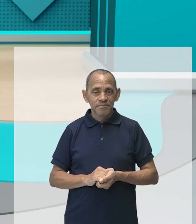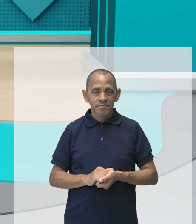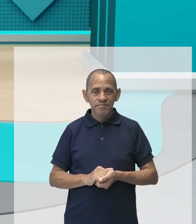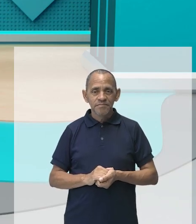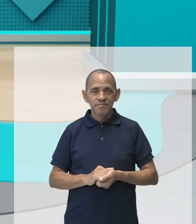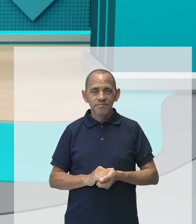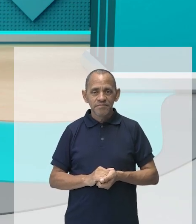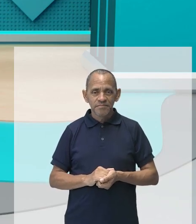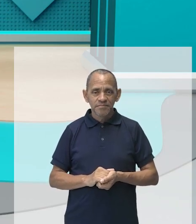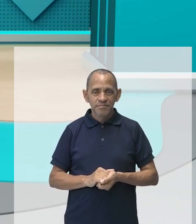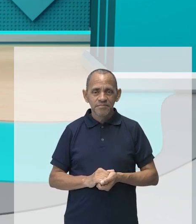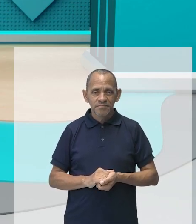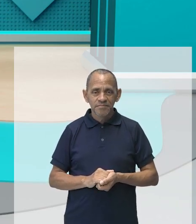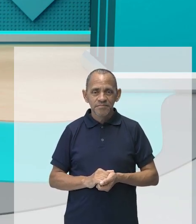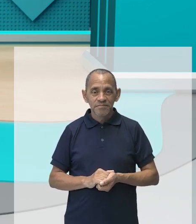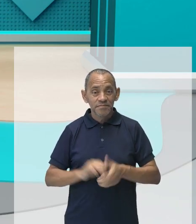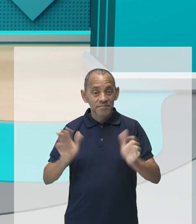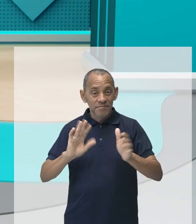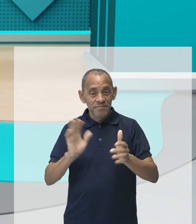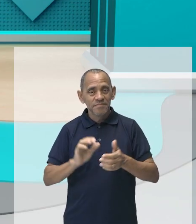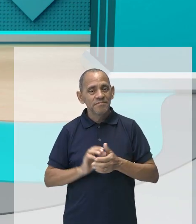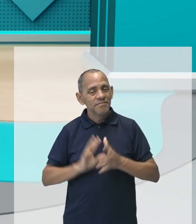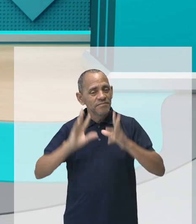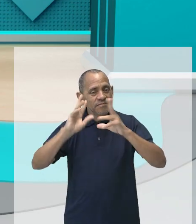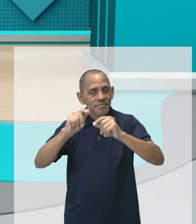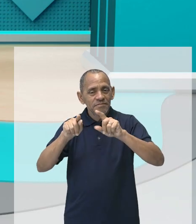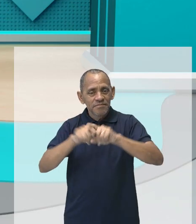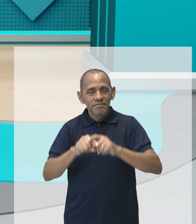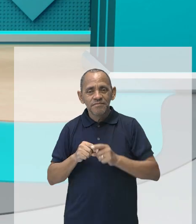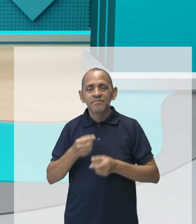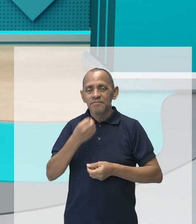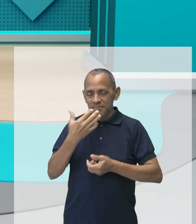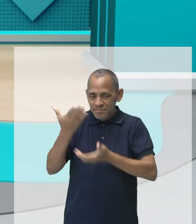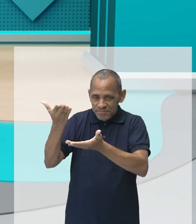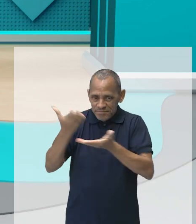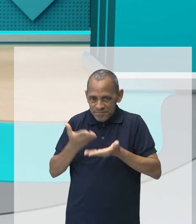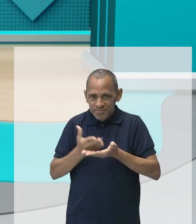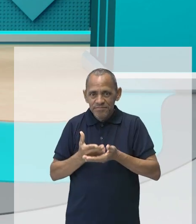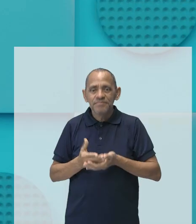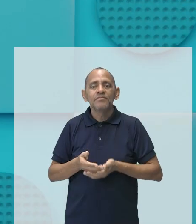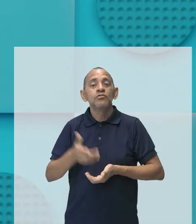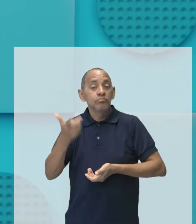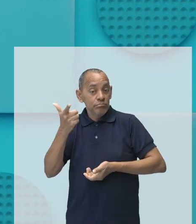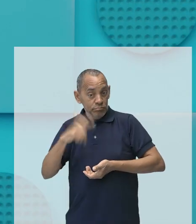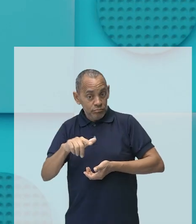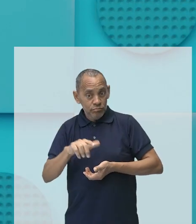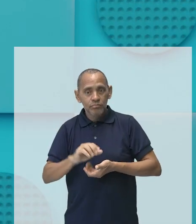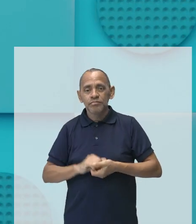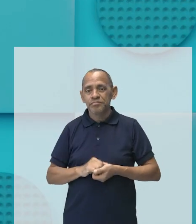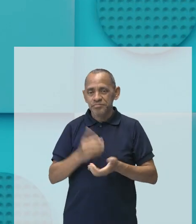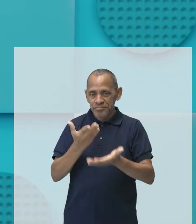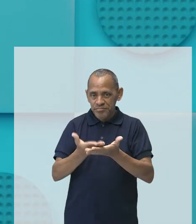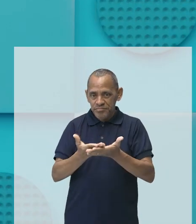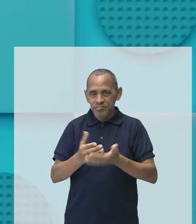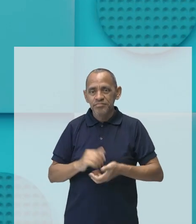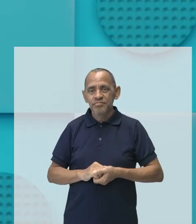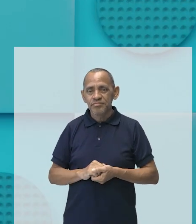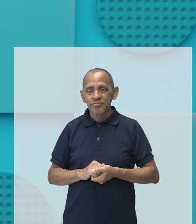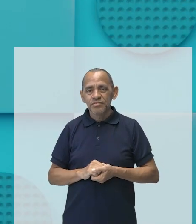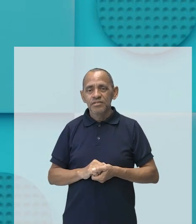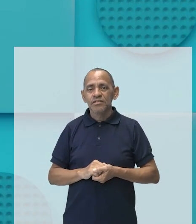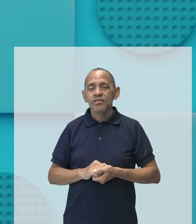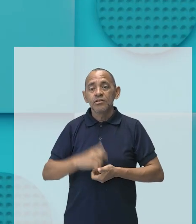welcome to one more class. Olá todo mundo, bem-vindo a mais uma aula. Eu sou o professor